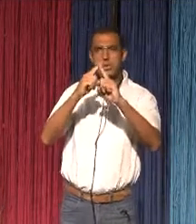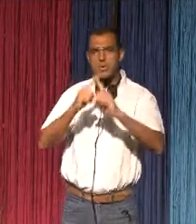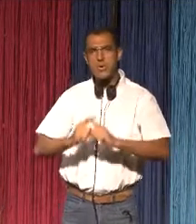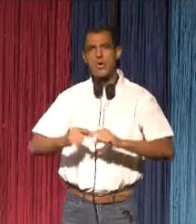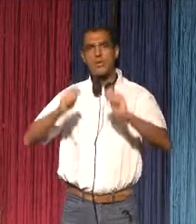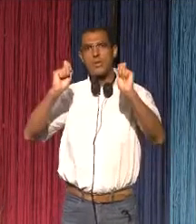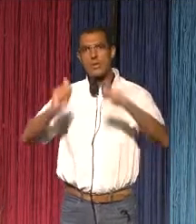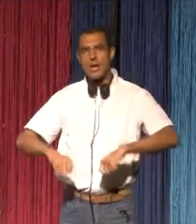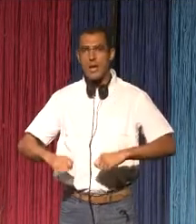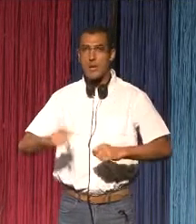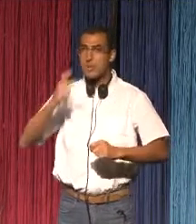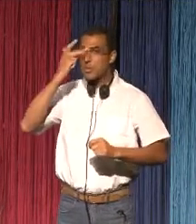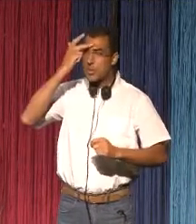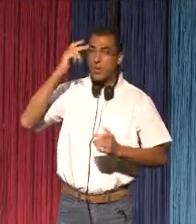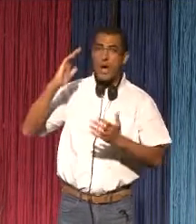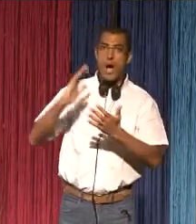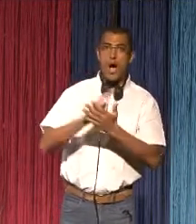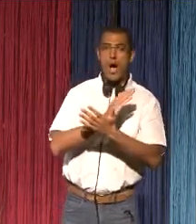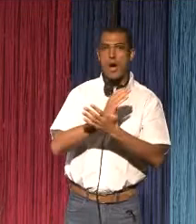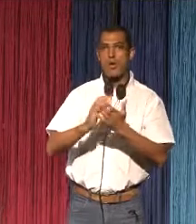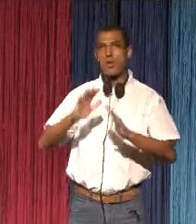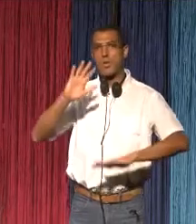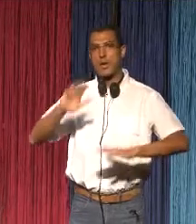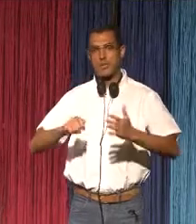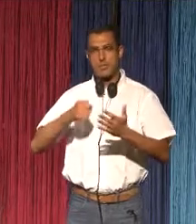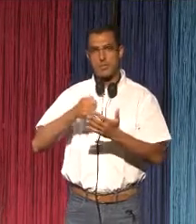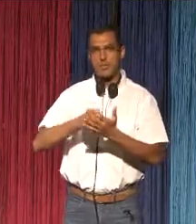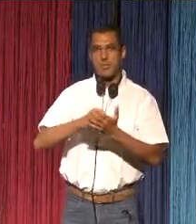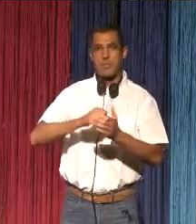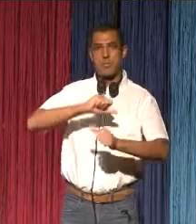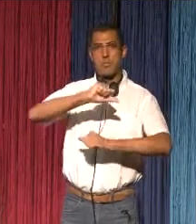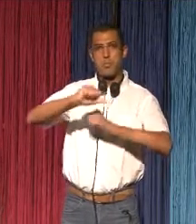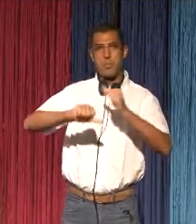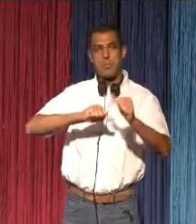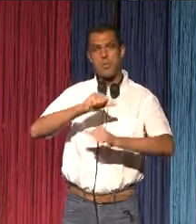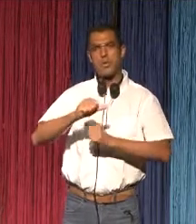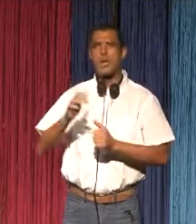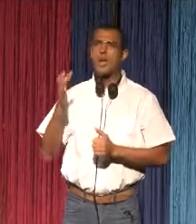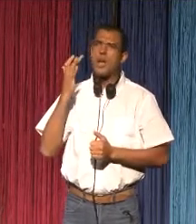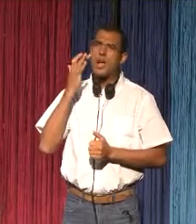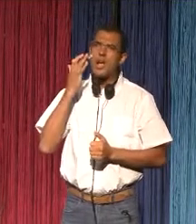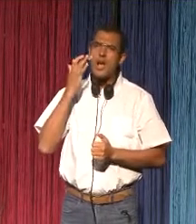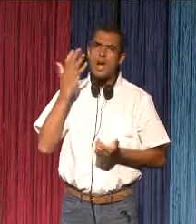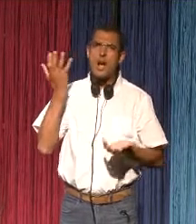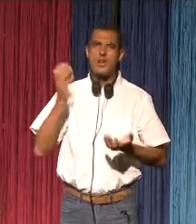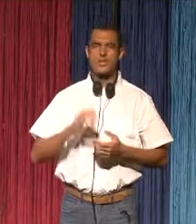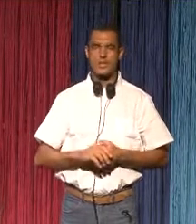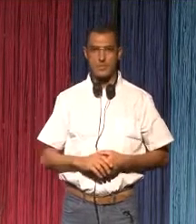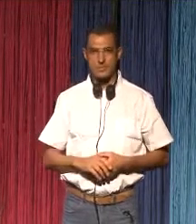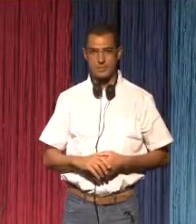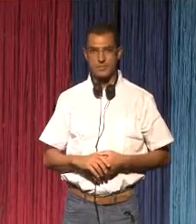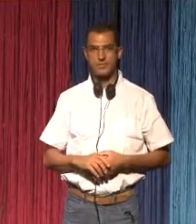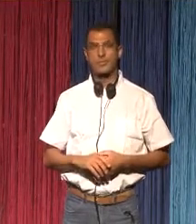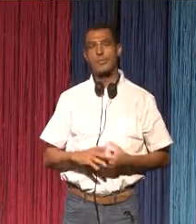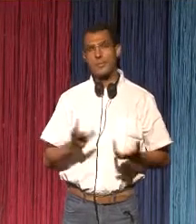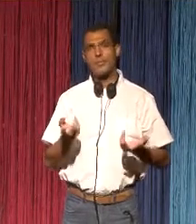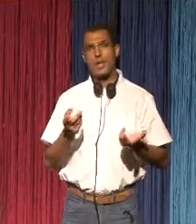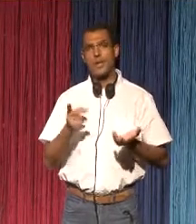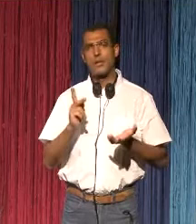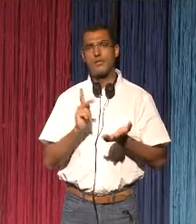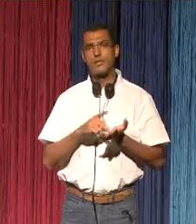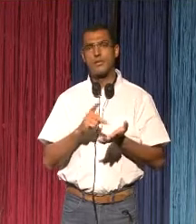situações em que a gente está precisando fazer essa mudança de chave. Você podia falar só uma palhinha, depois a gente vai ter tempo para... Então,